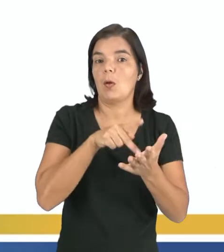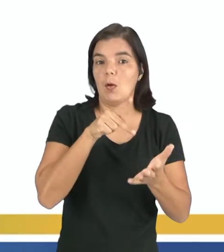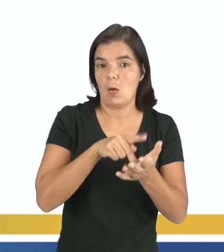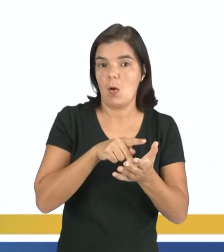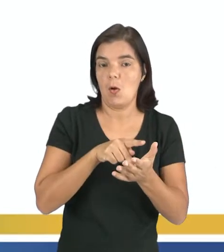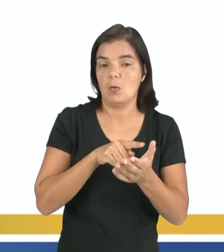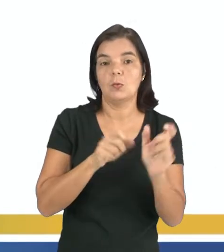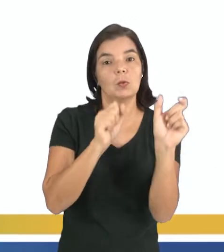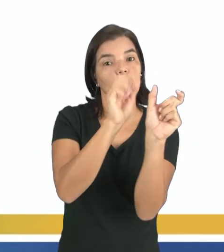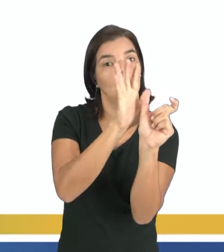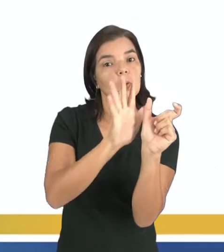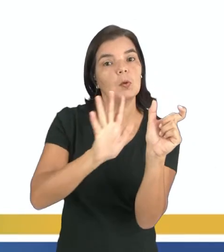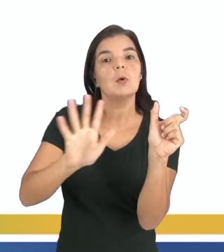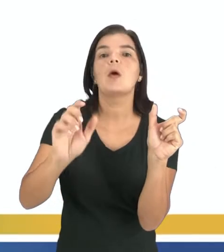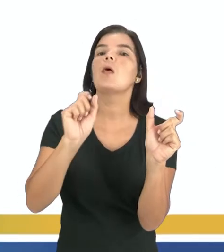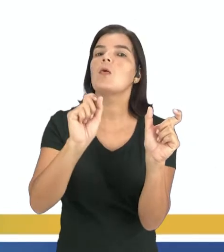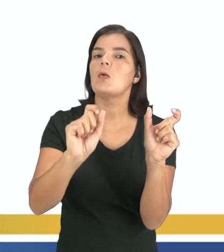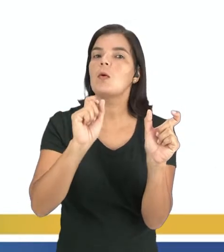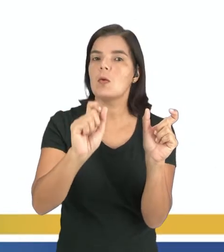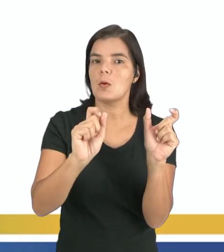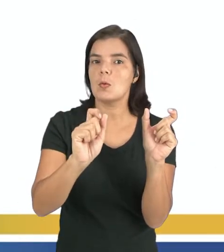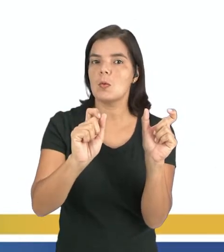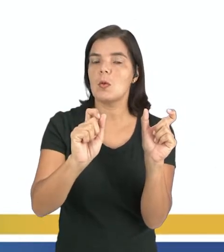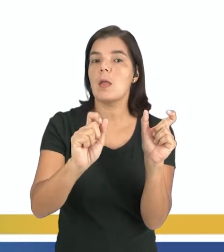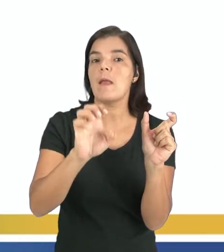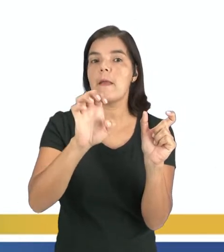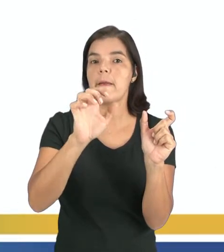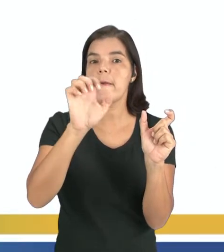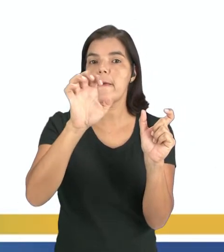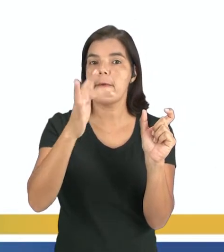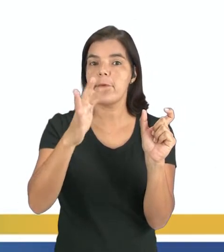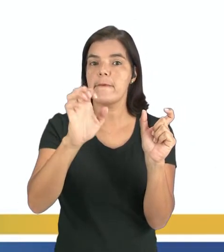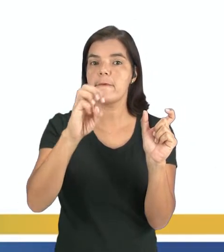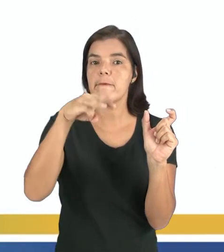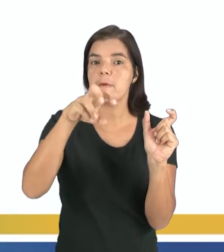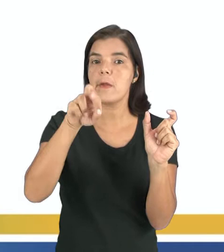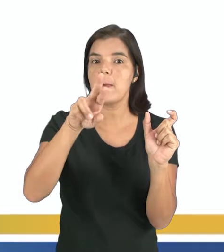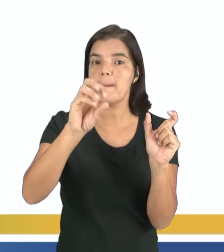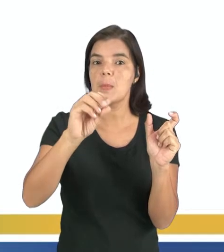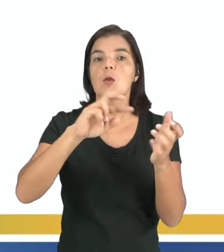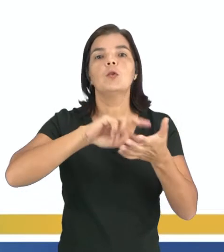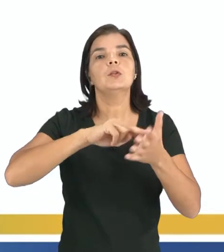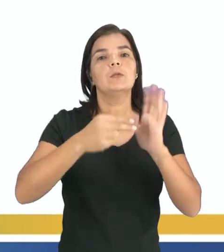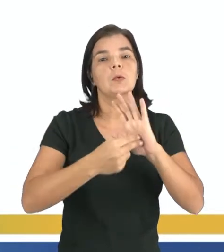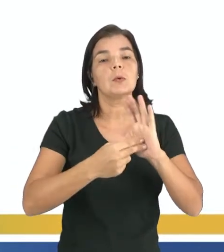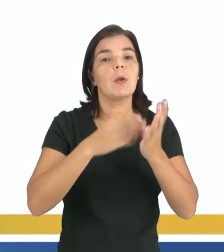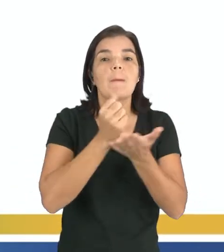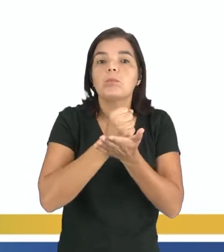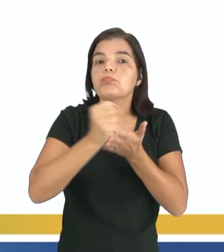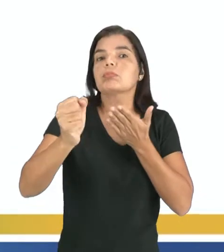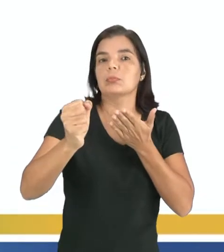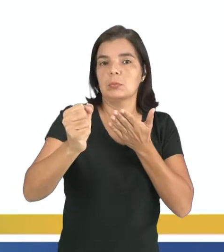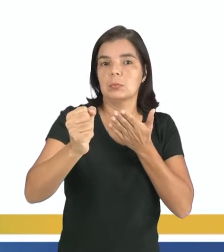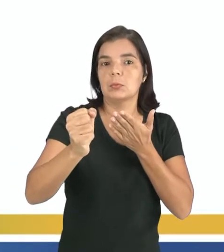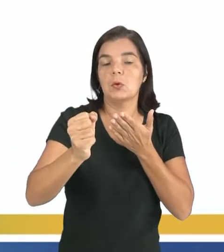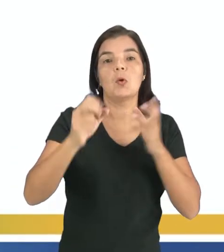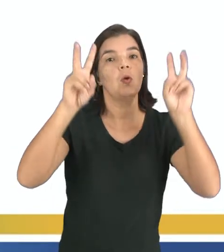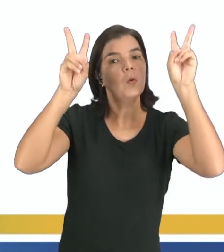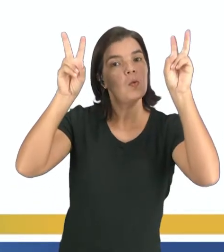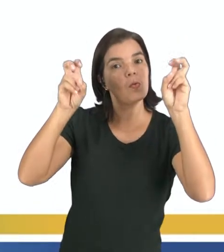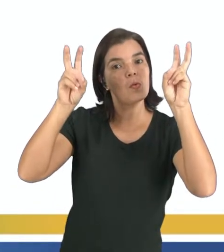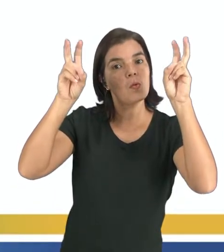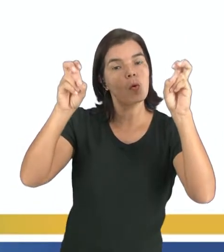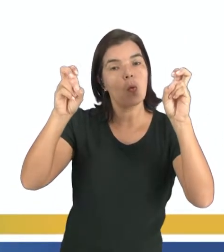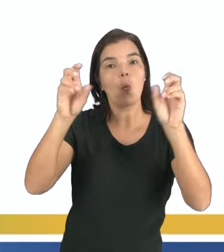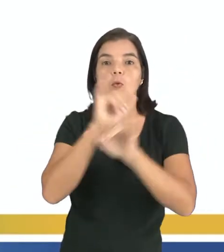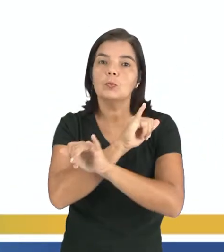O gênero charge, ele é considerado um gênero efêmero. A palavra efêmero quer dizer que ele é passageiro. Então, quando um assunto sai